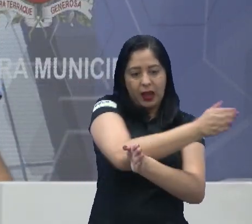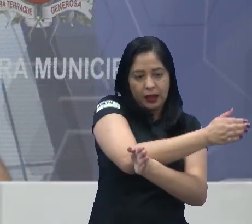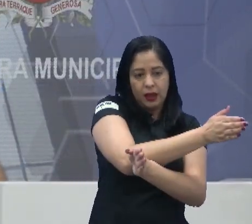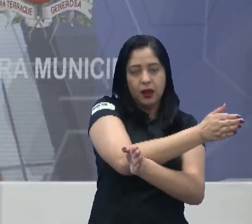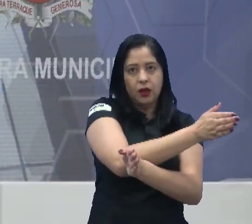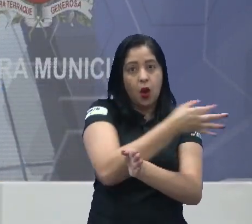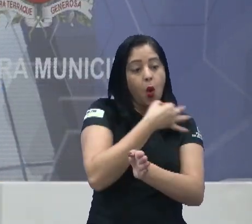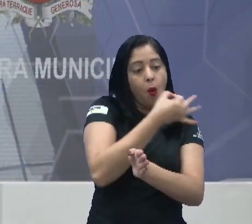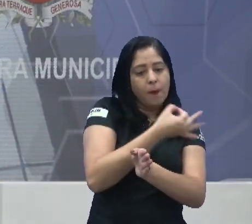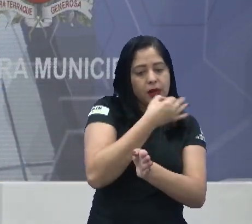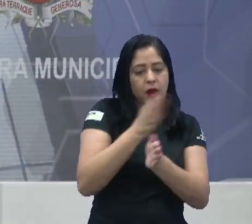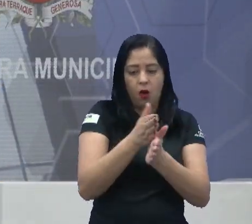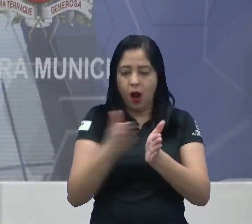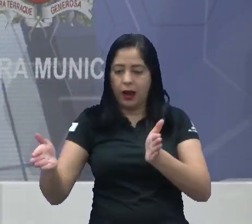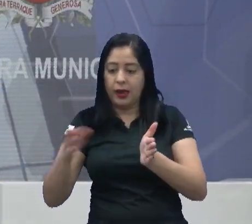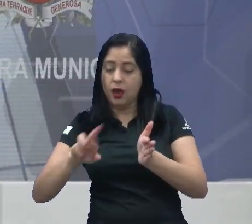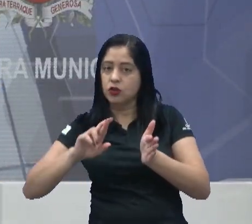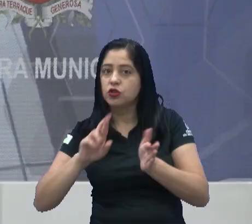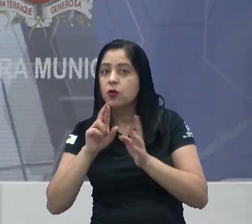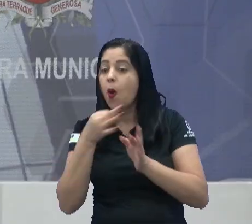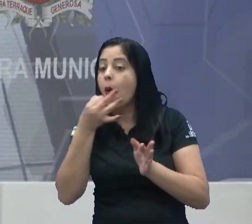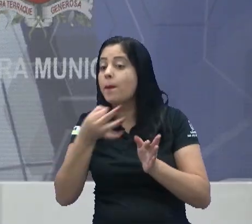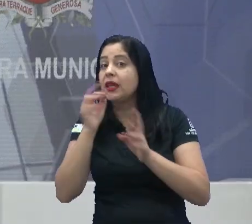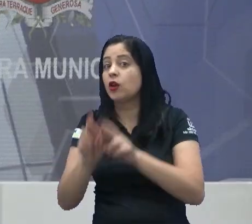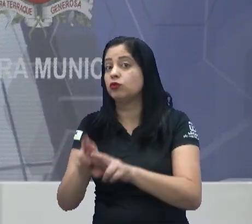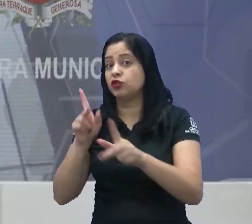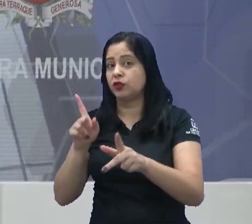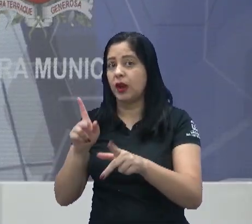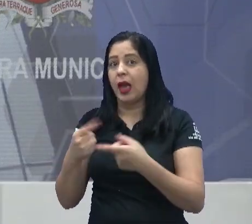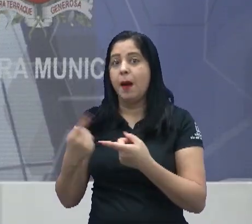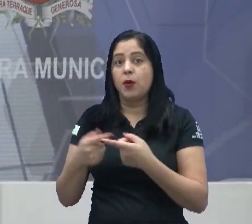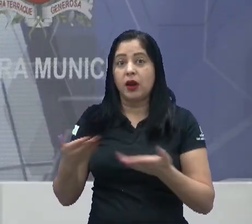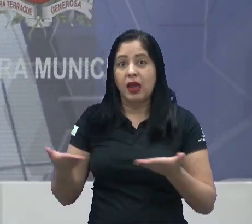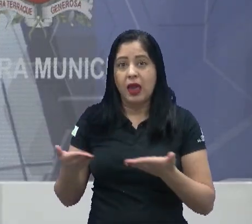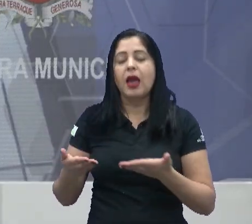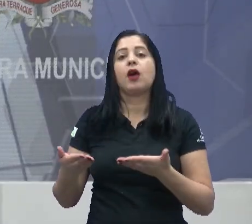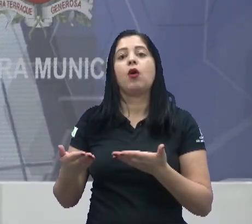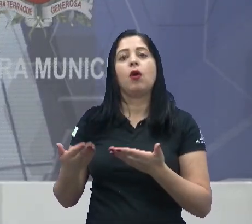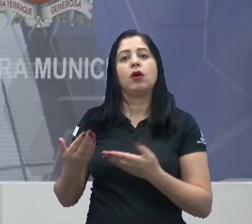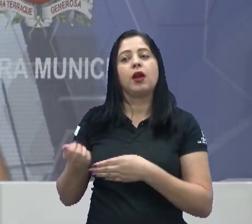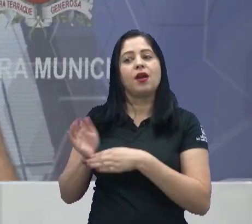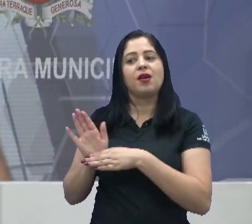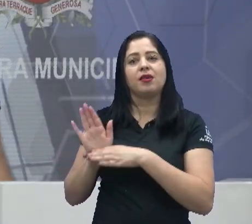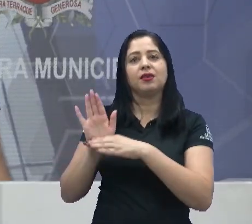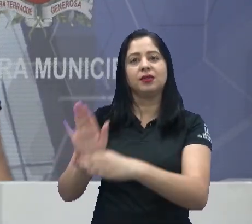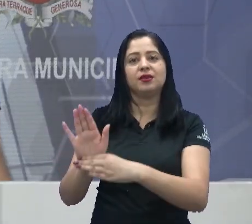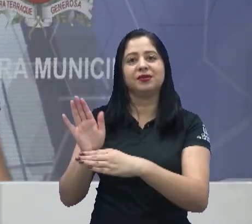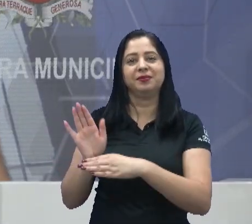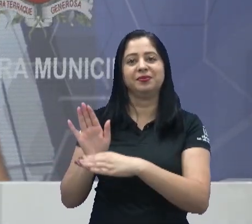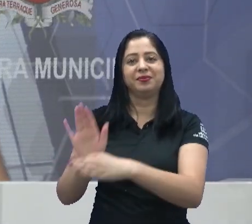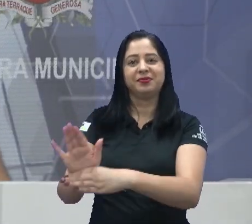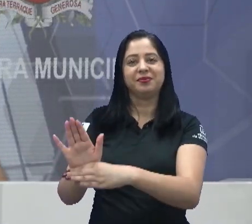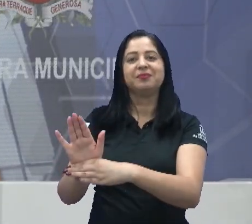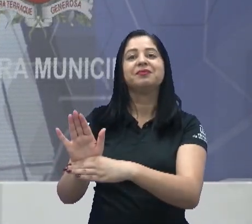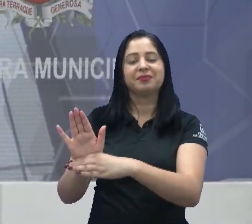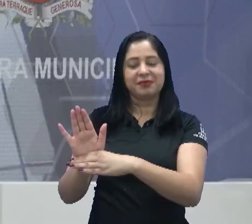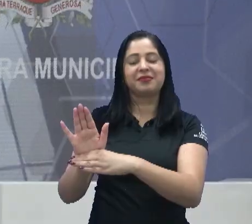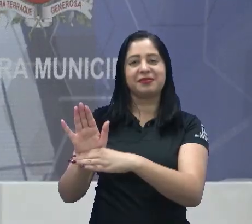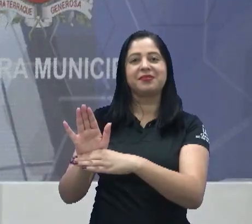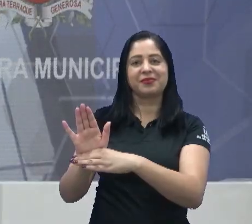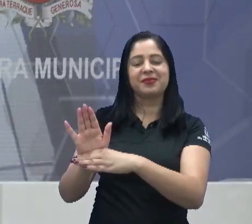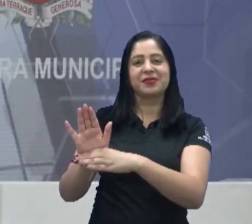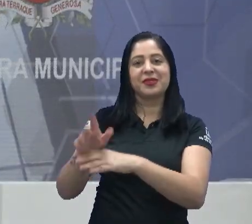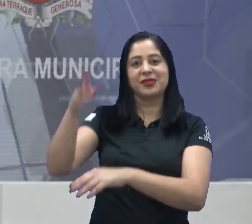daqui, ajudando nas pautas positivas que o governo estará mandando para essa casa. Este